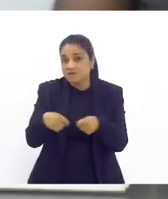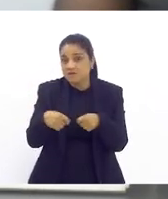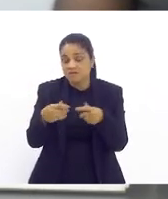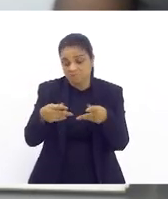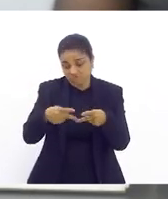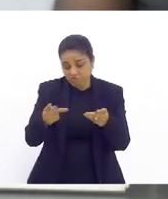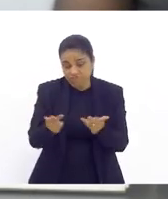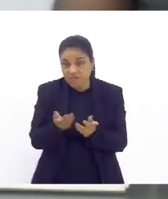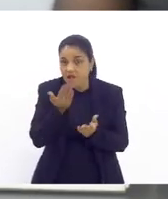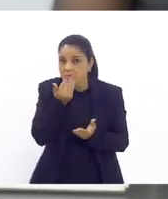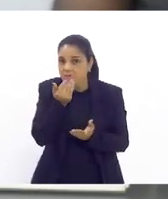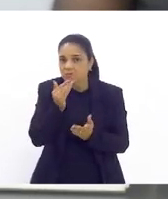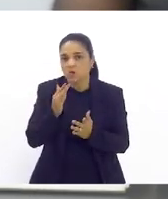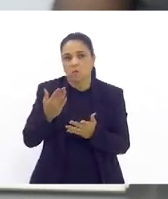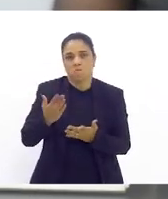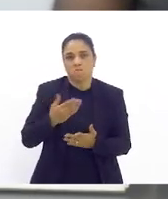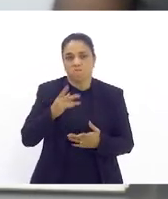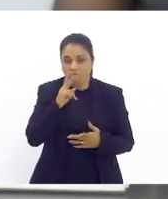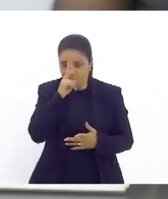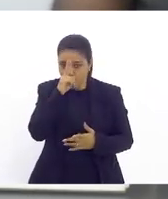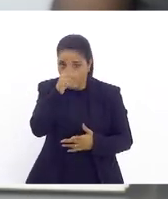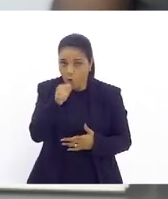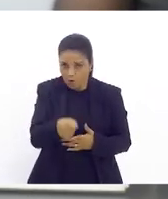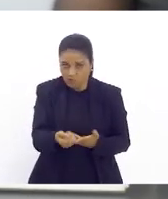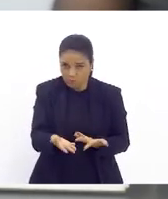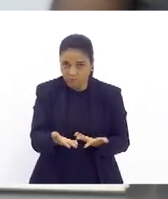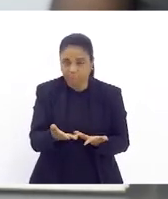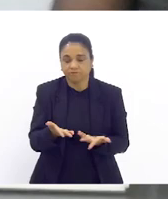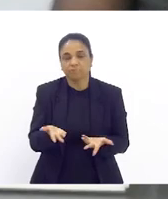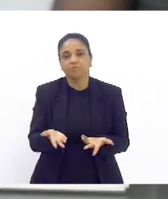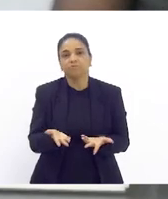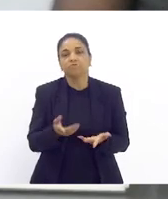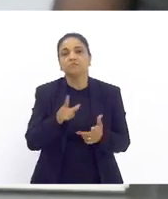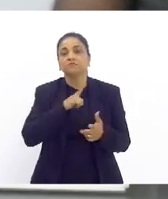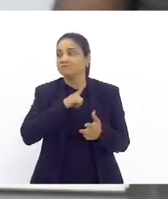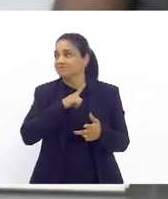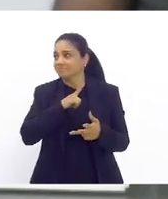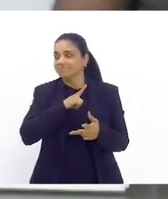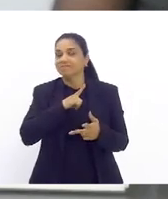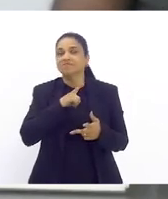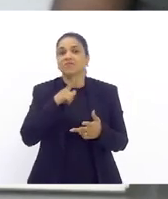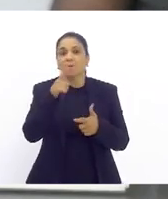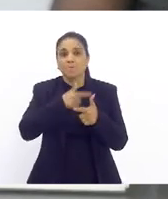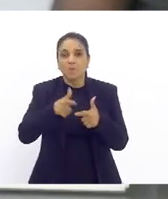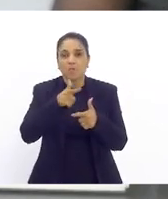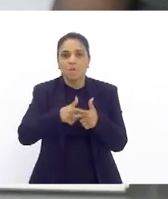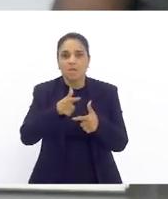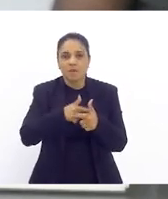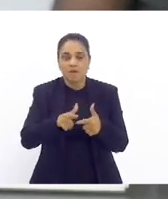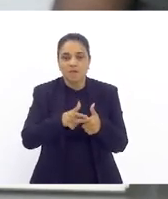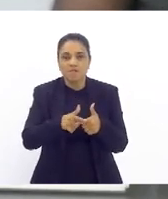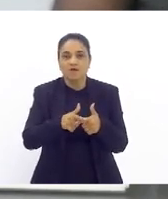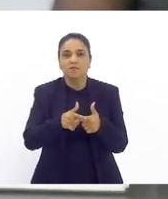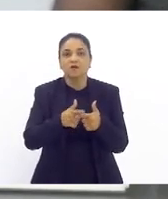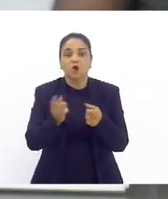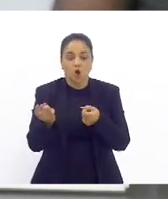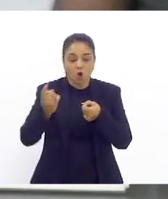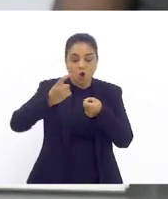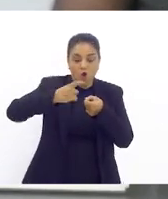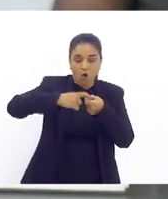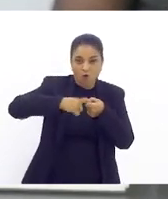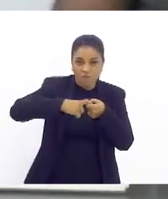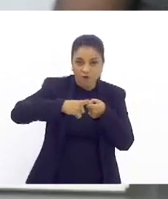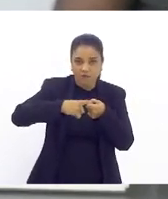elaborada também nós temos uma série de problemas em relação a convênio de café